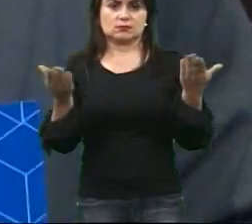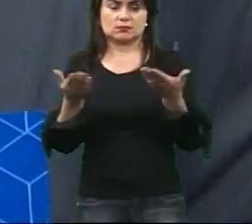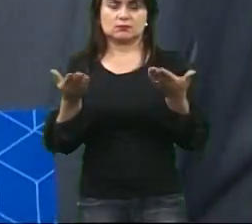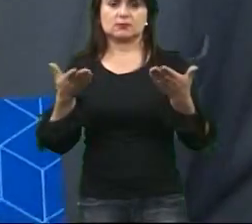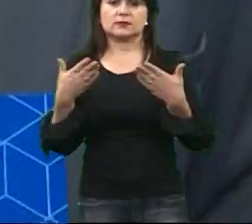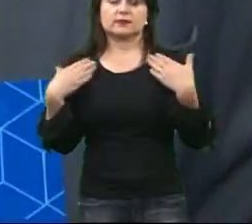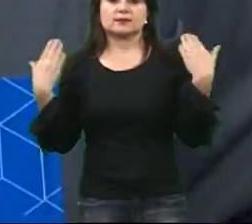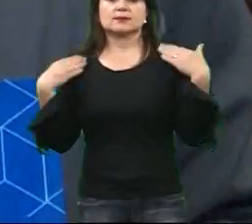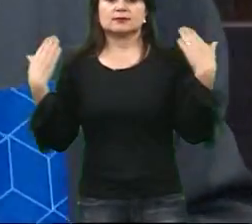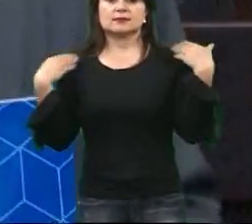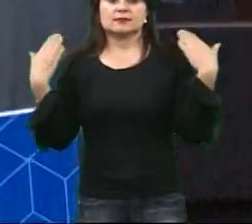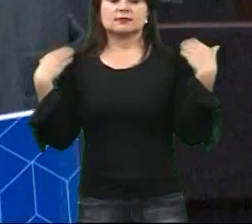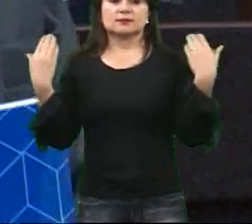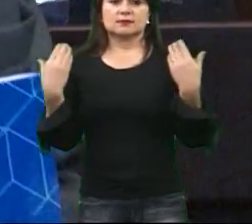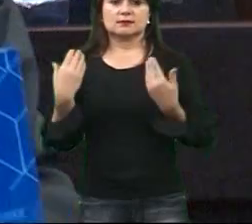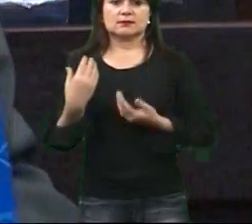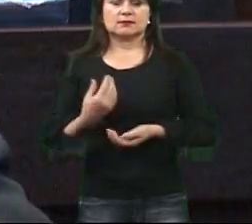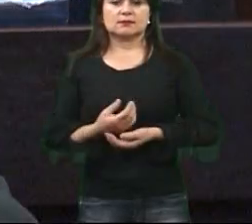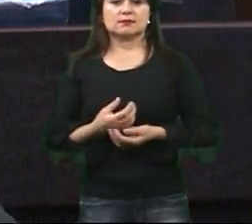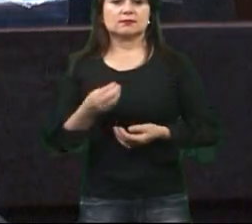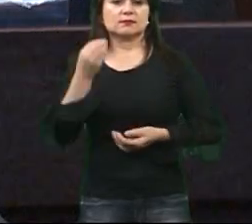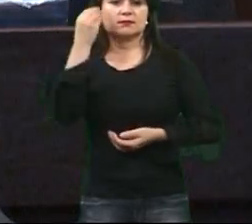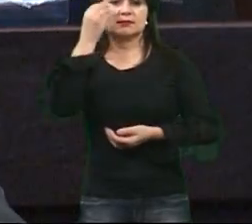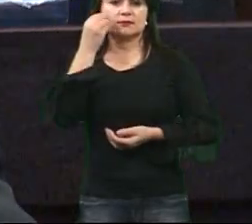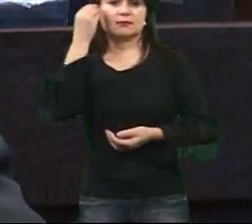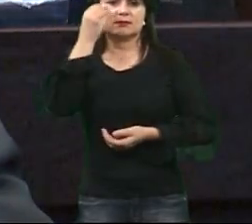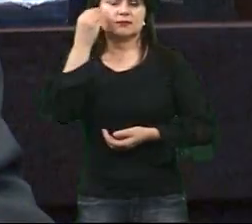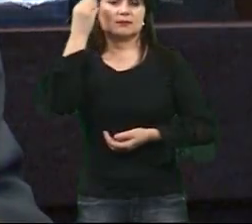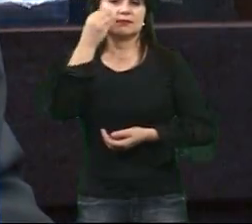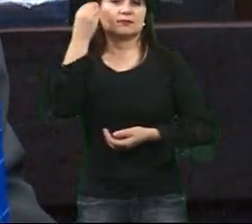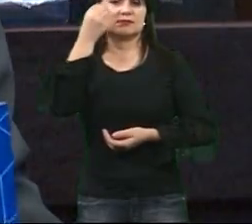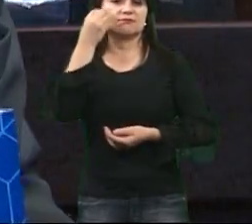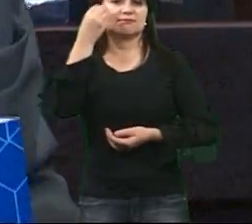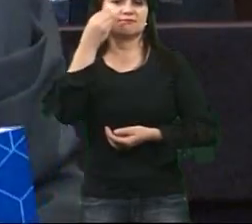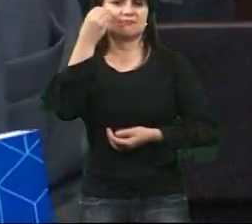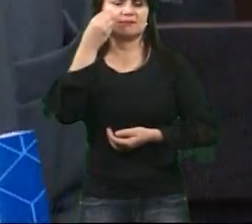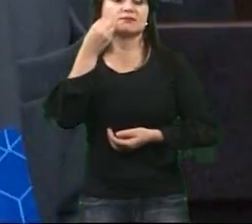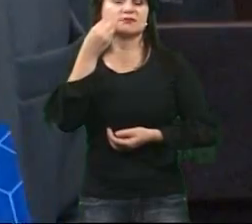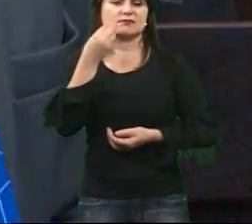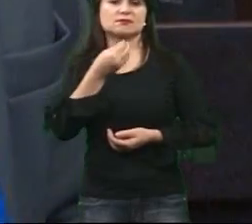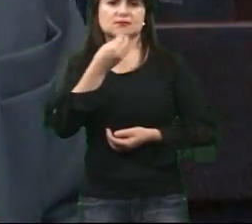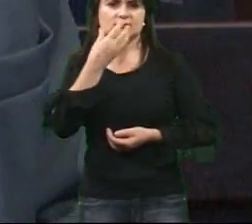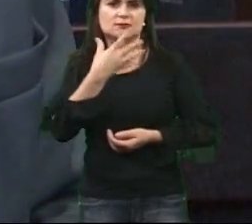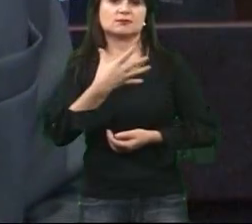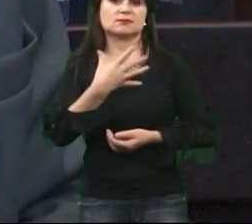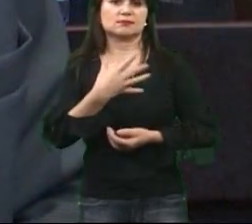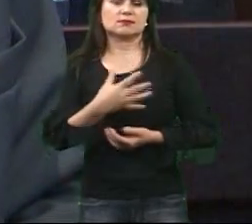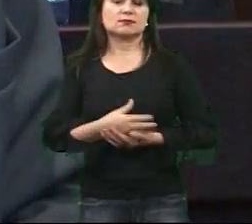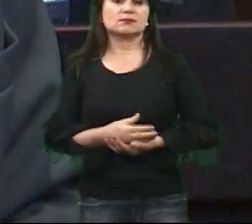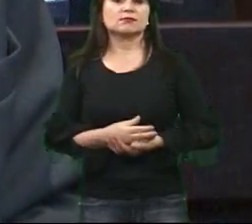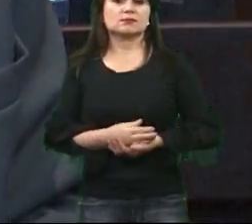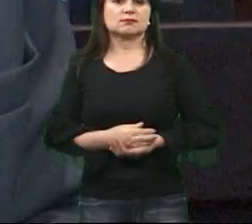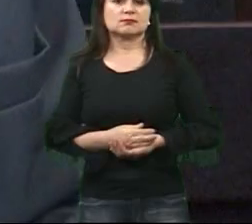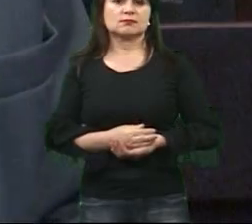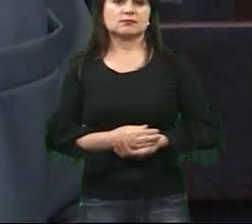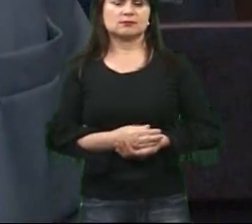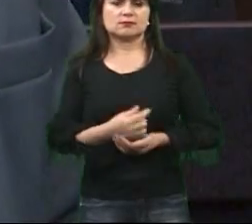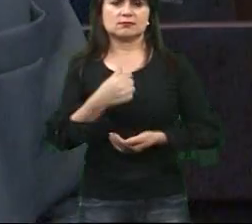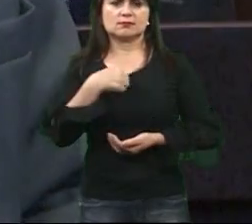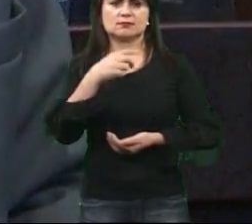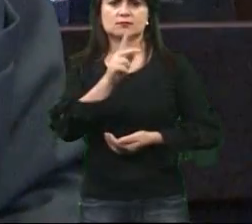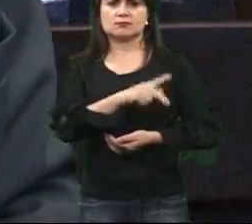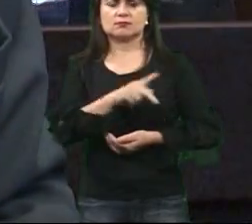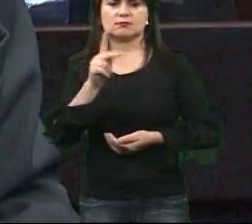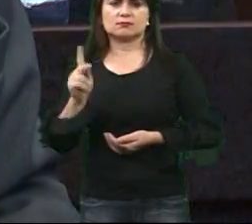alegria imenso uma experiência impar eu com o professor da universidade de Marília 20 anos